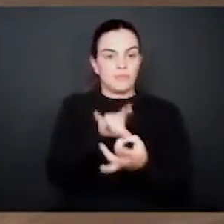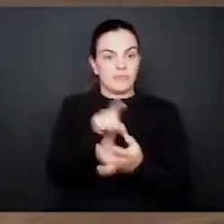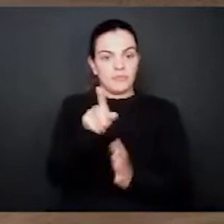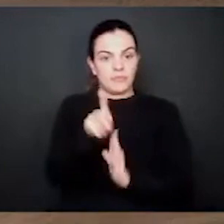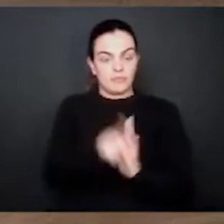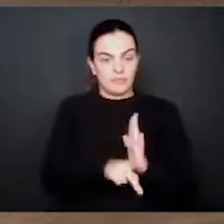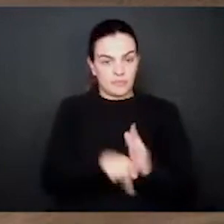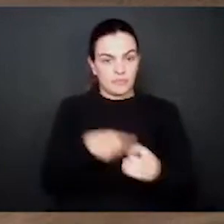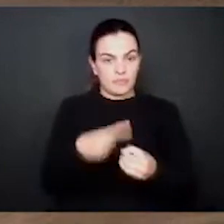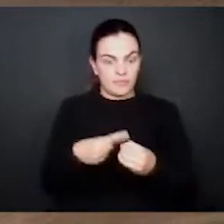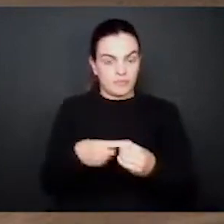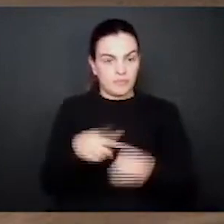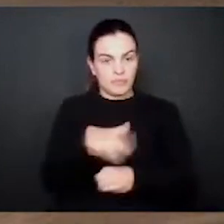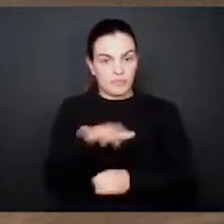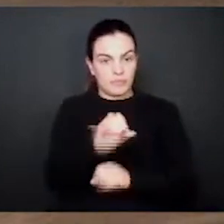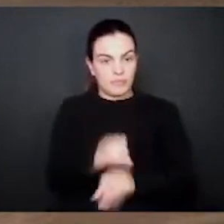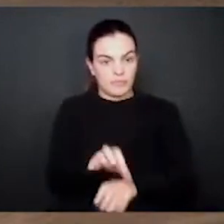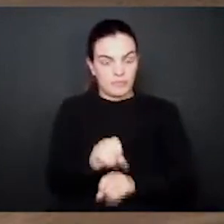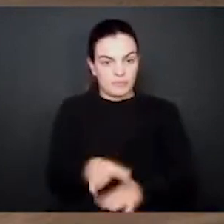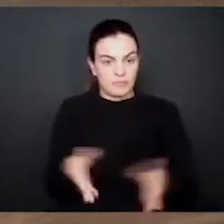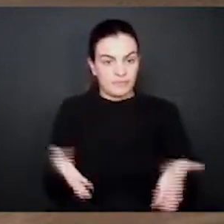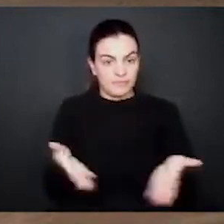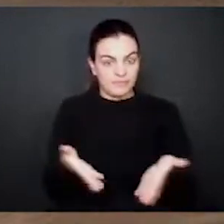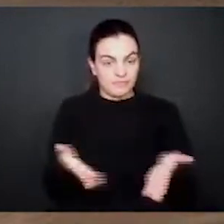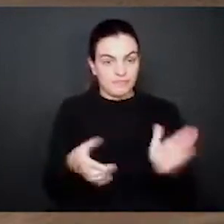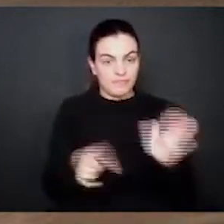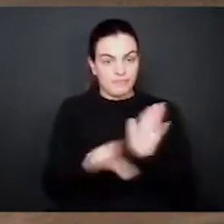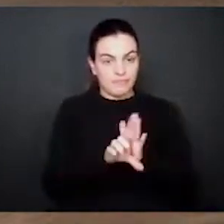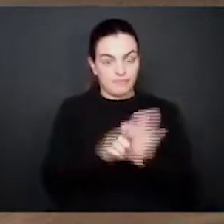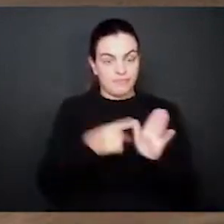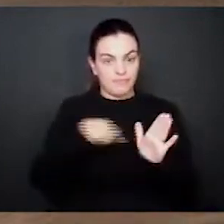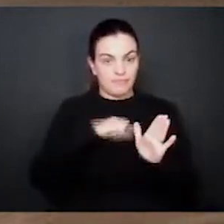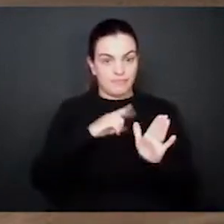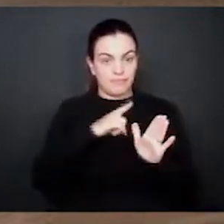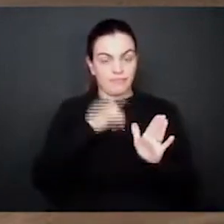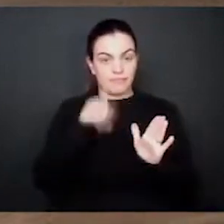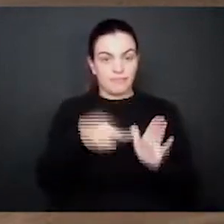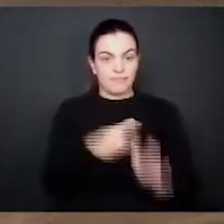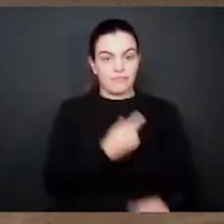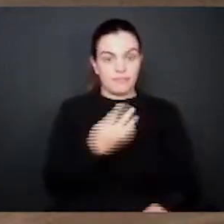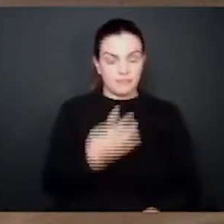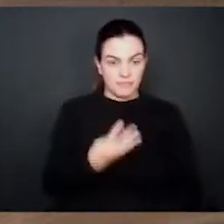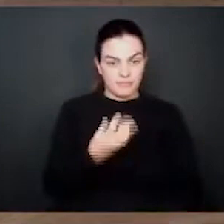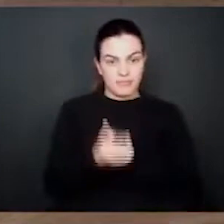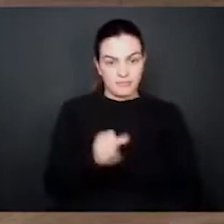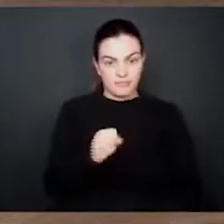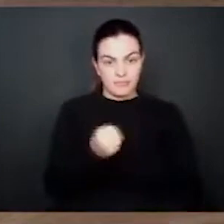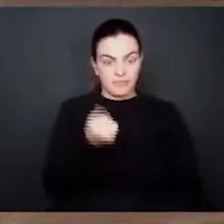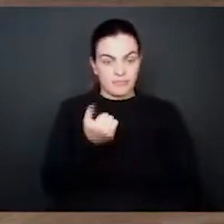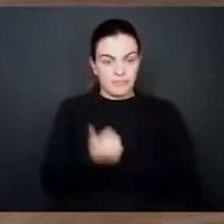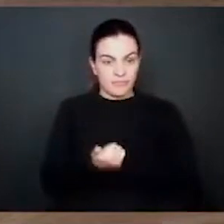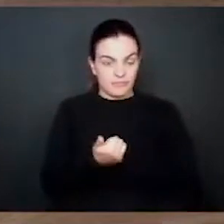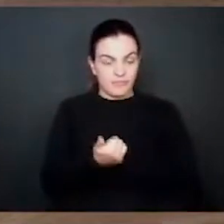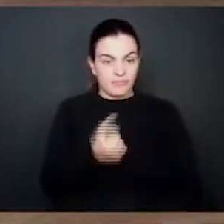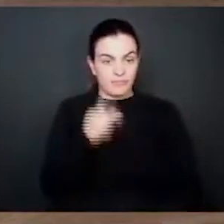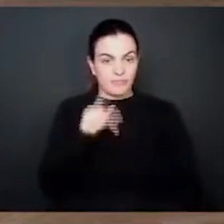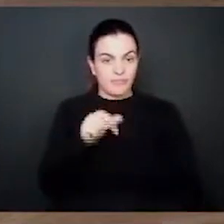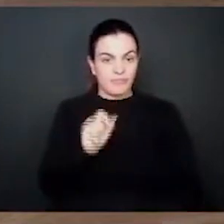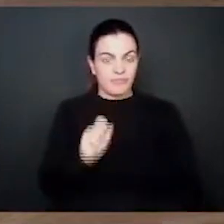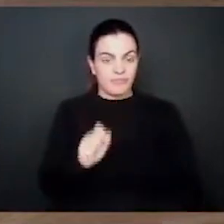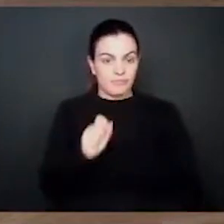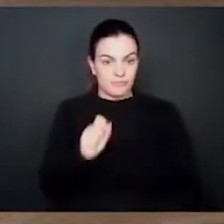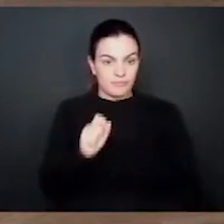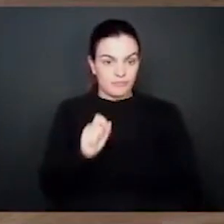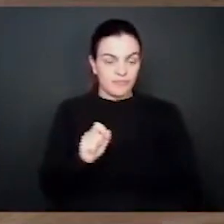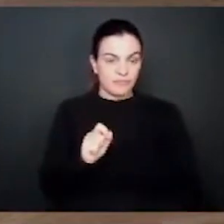municipais de educação. Hoje, a lei que nós temos vigente é a 14.681, que ela tem em